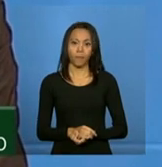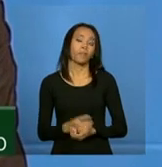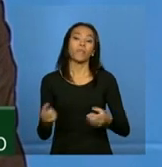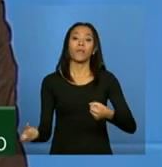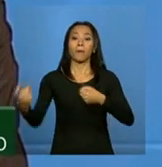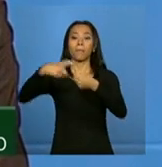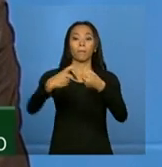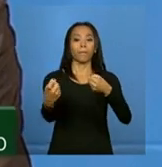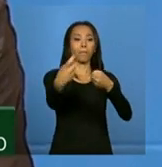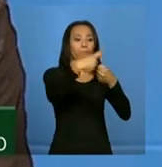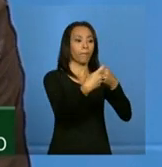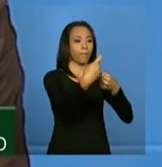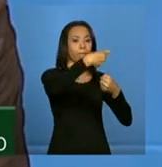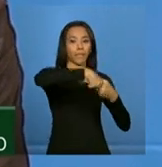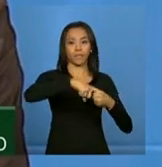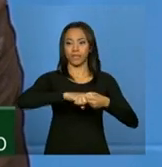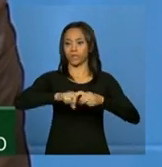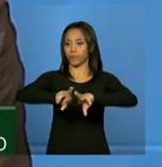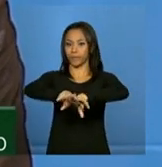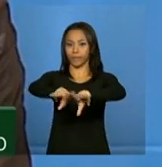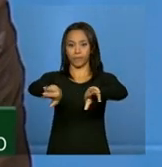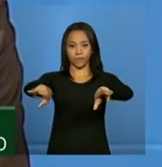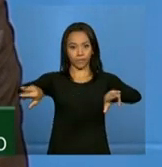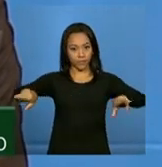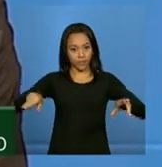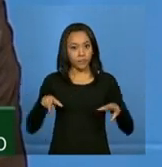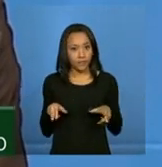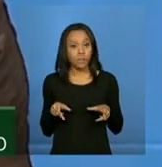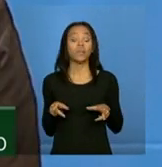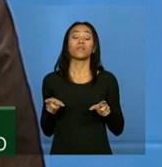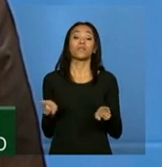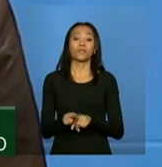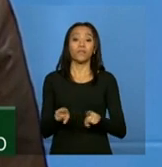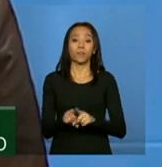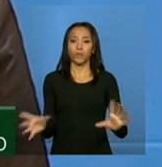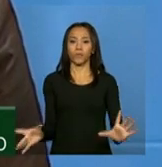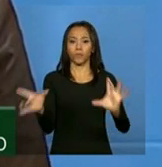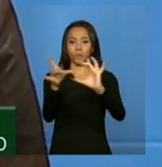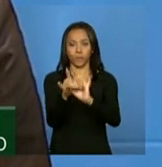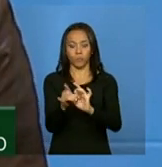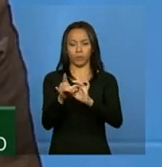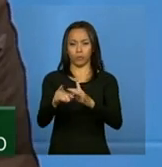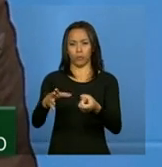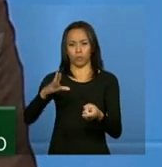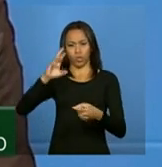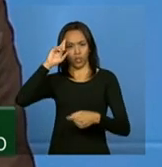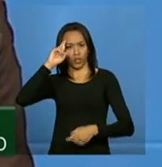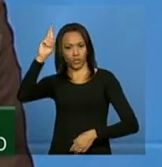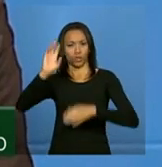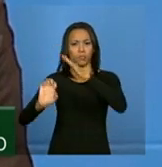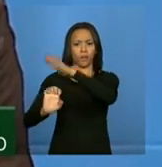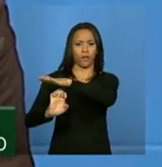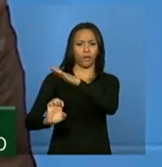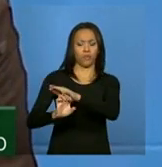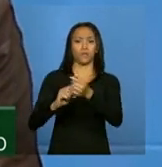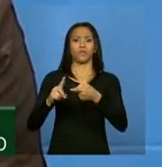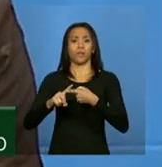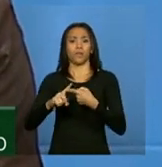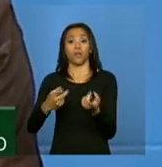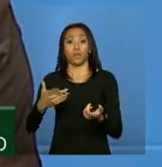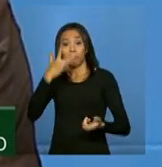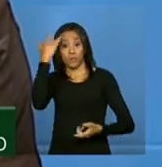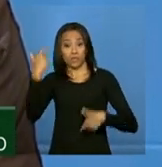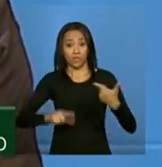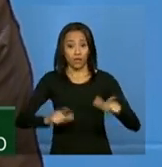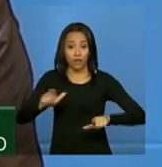Parcerias tripartite consolidadas e fortes que reúnem patronais, empregados, o governo e a sociedade civil